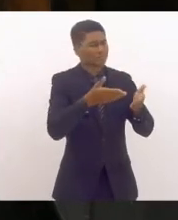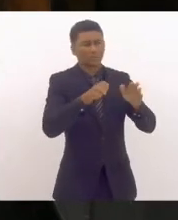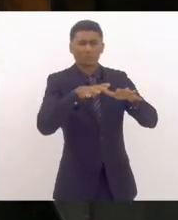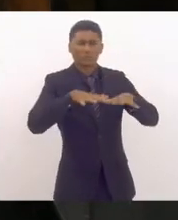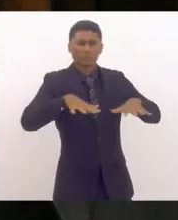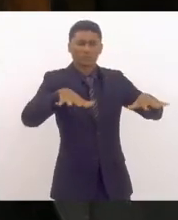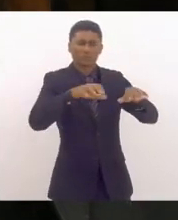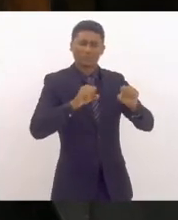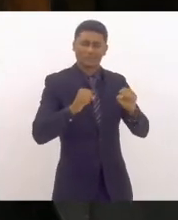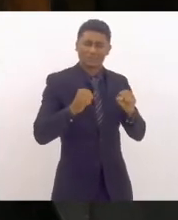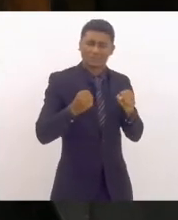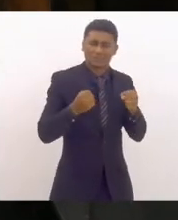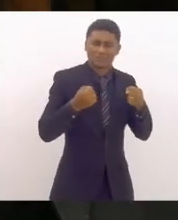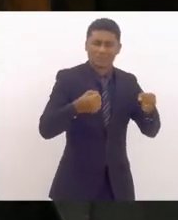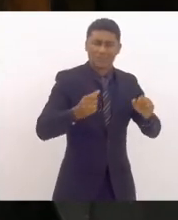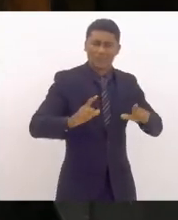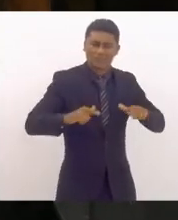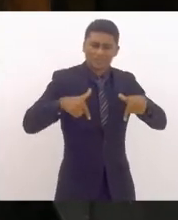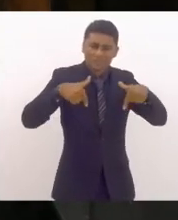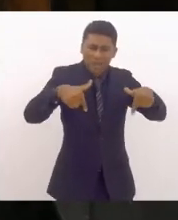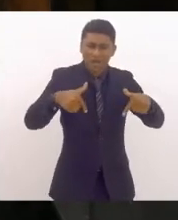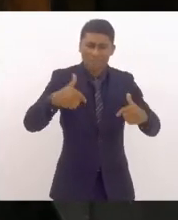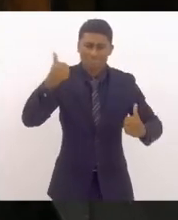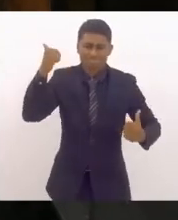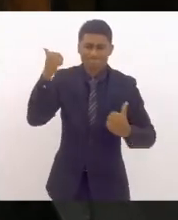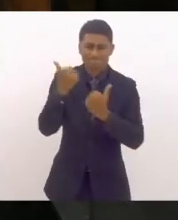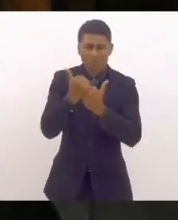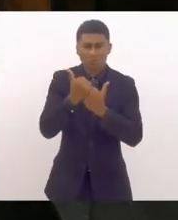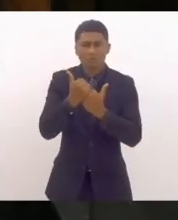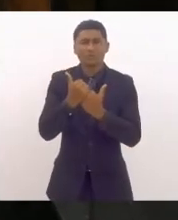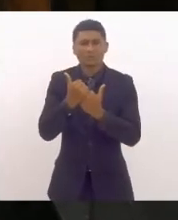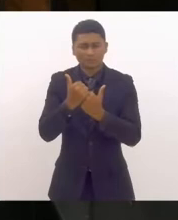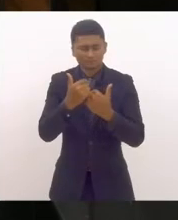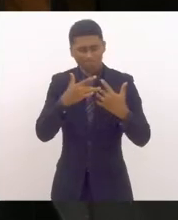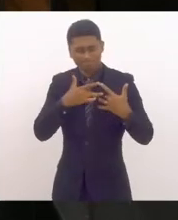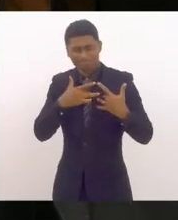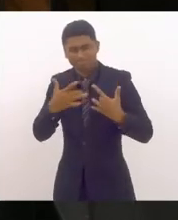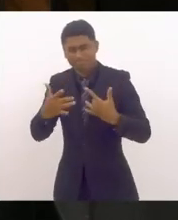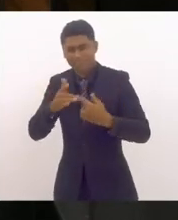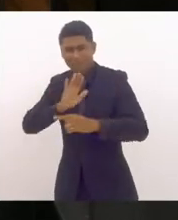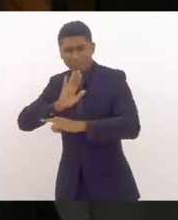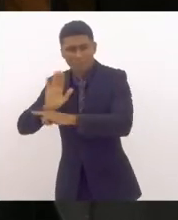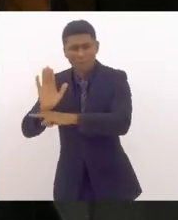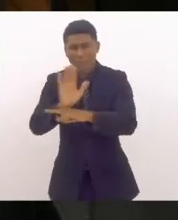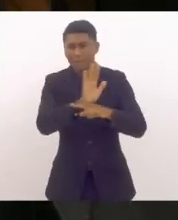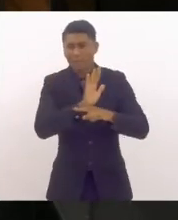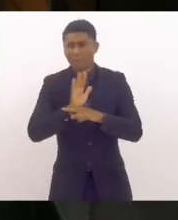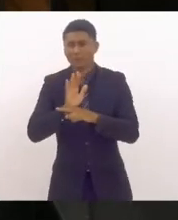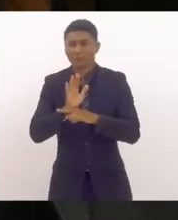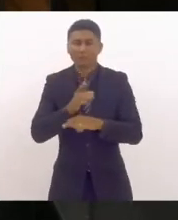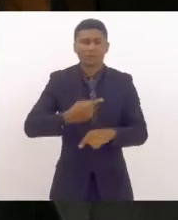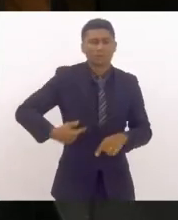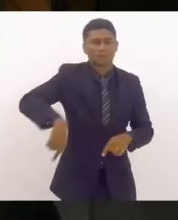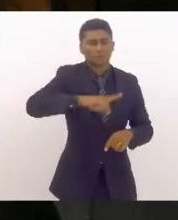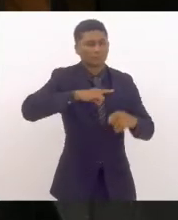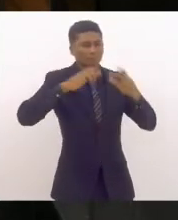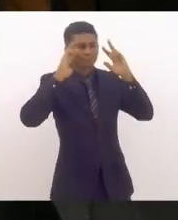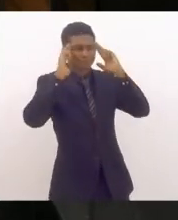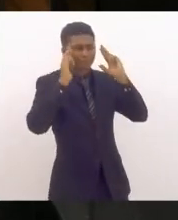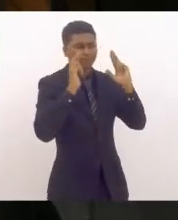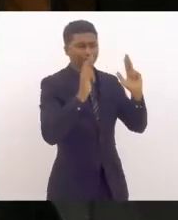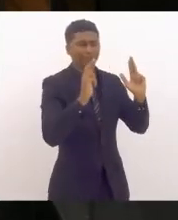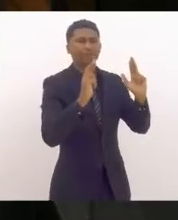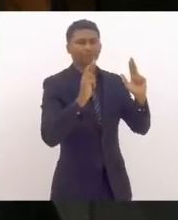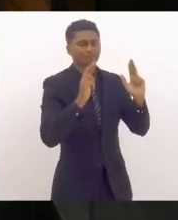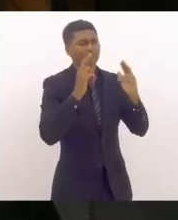em ações de assistência emergencial de caridade EA gente respeita agradece e